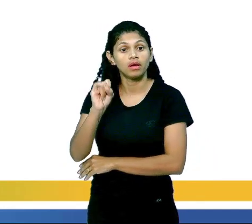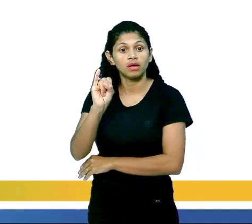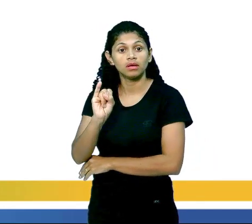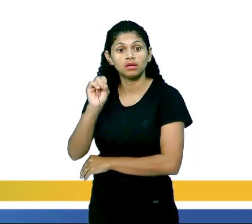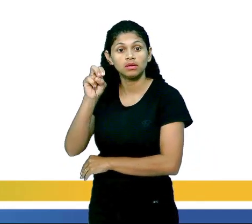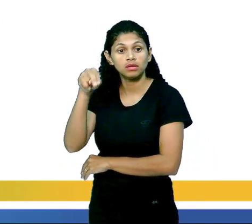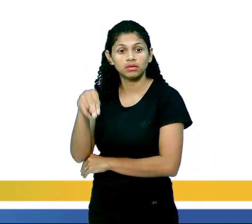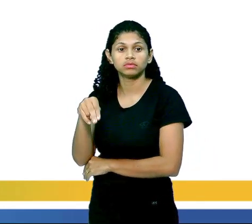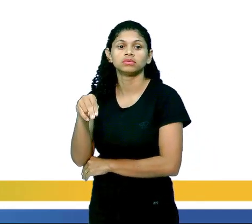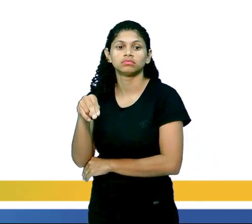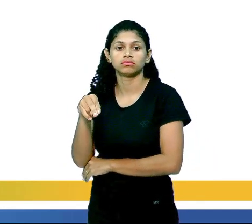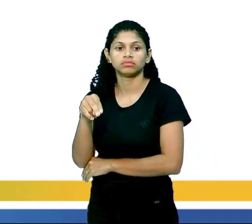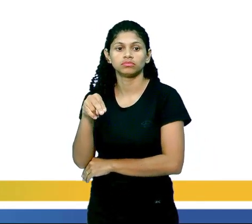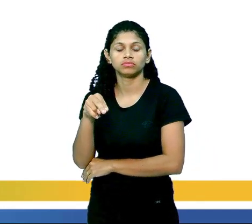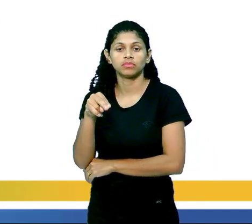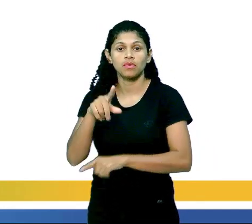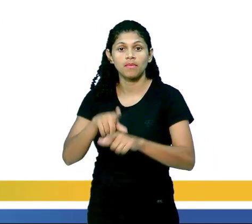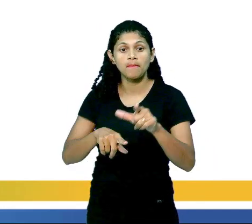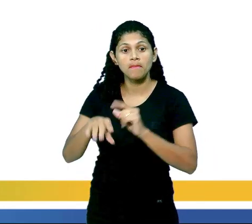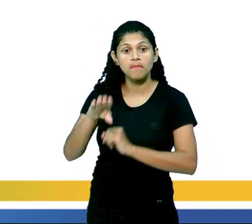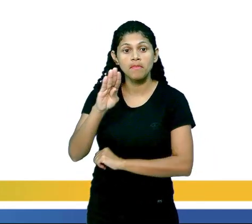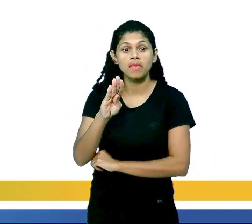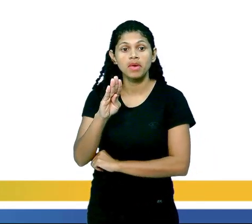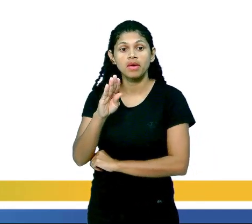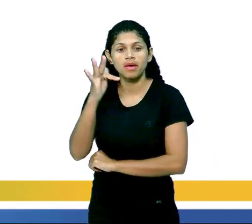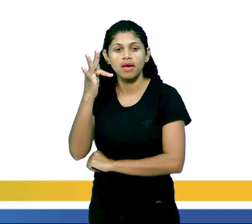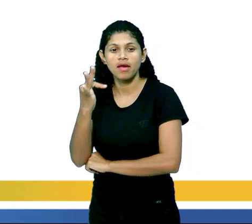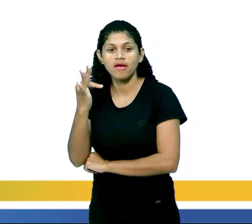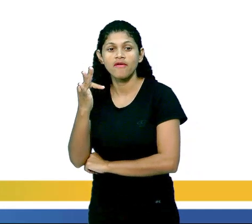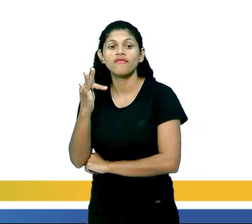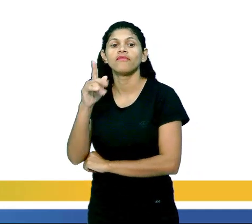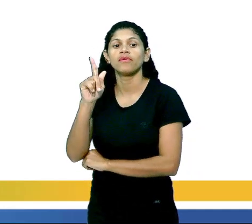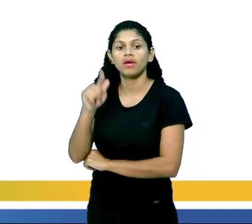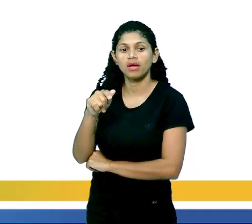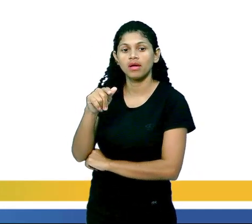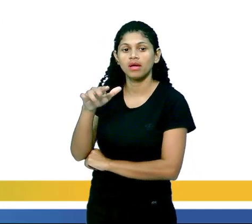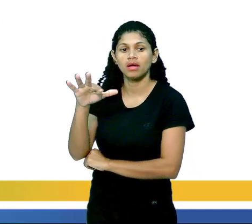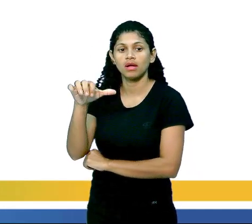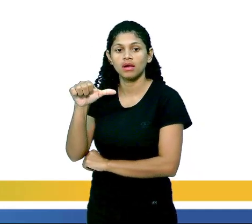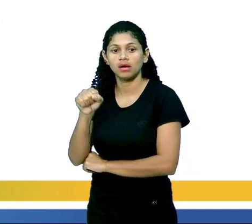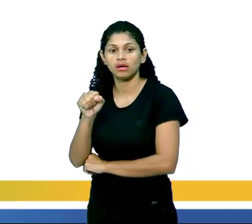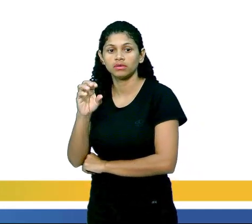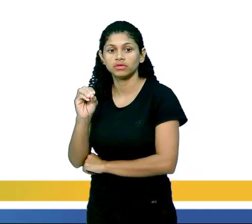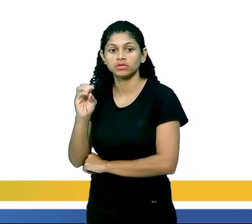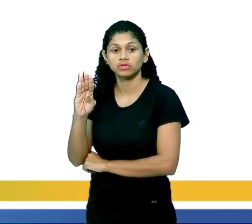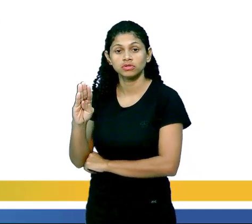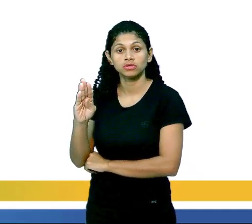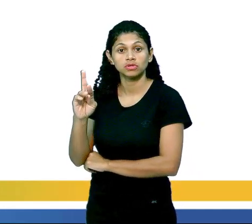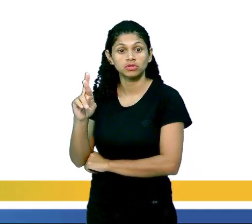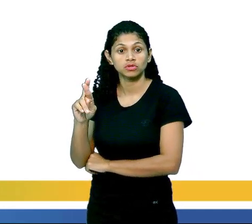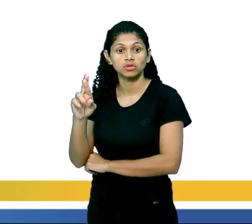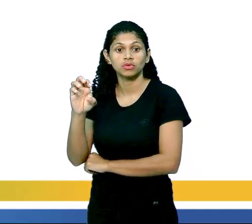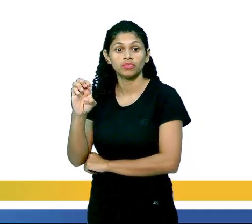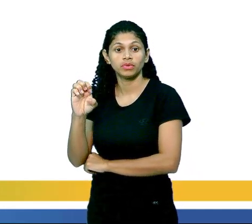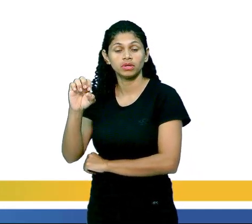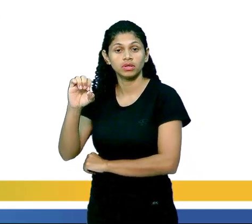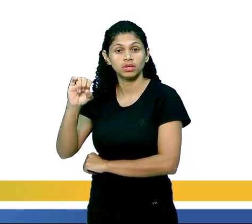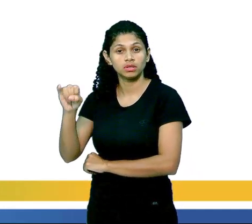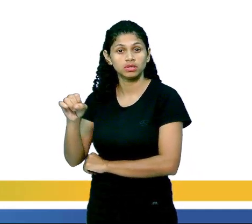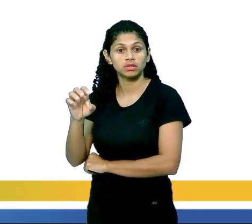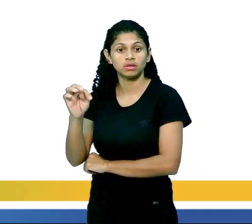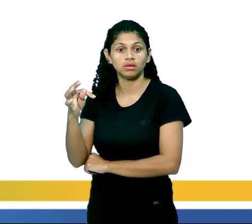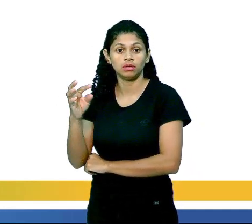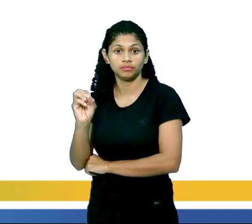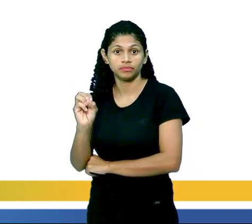Segundo, F é sobrejetora, pois cada par é formado por uma menina pertencente,